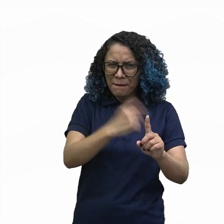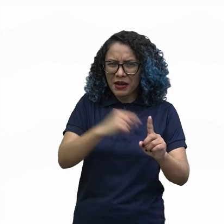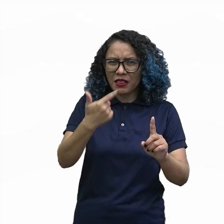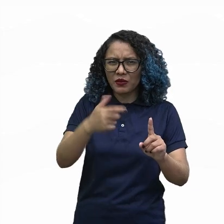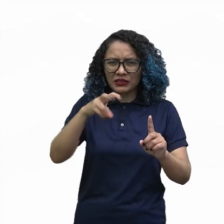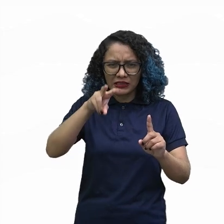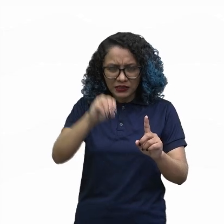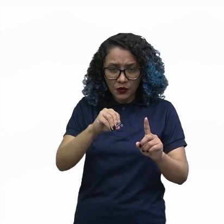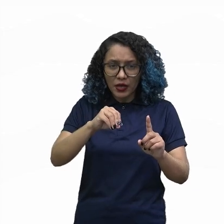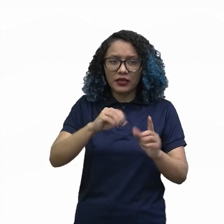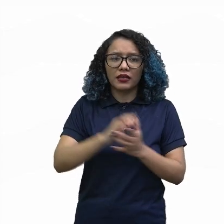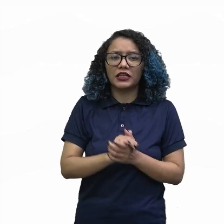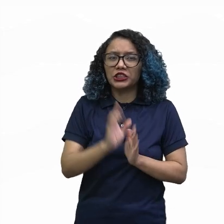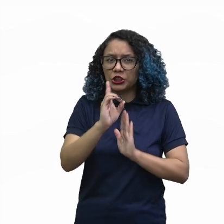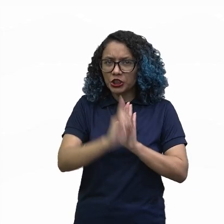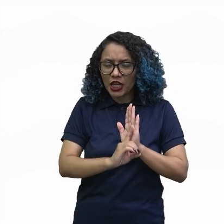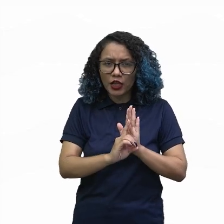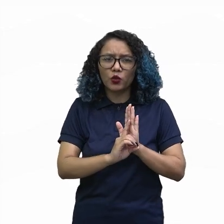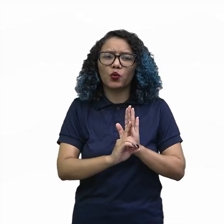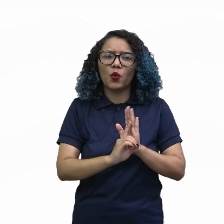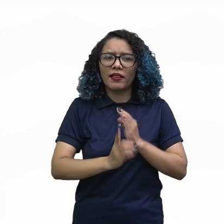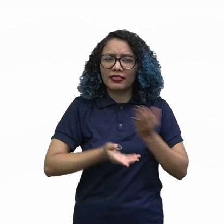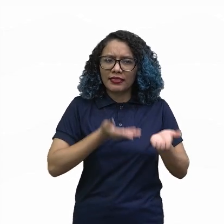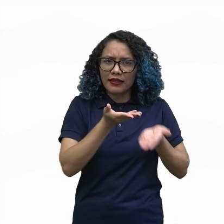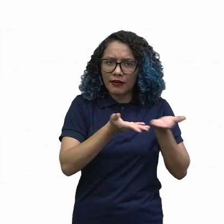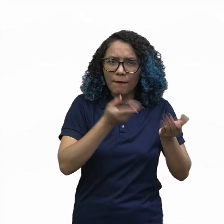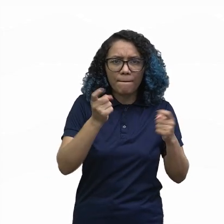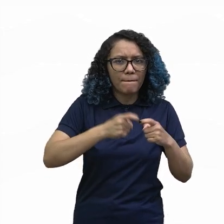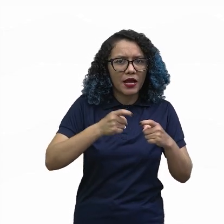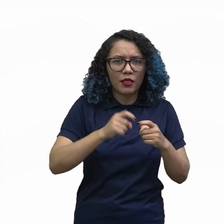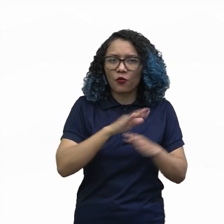sem direito a tratamento médico.